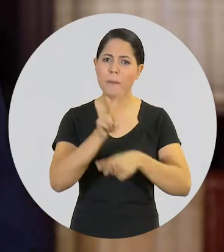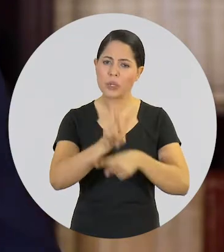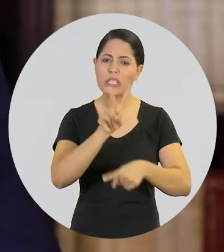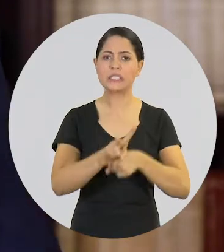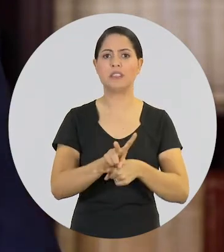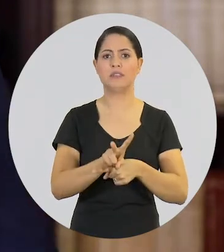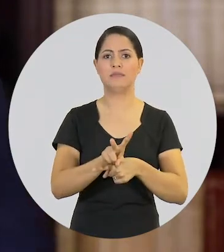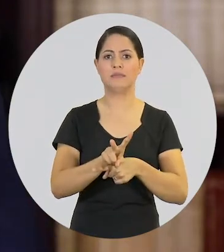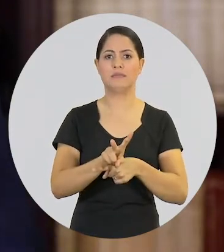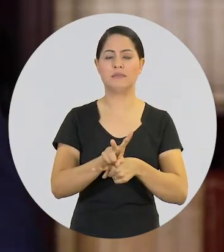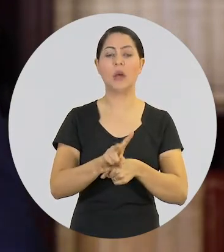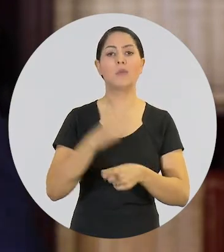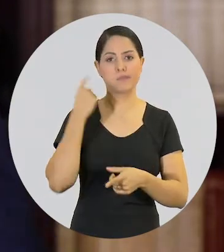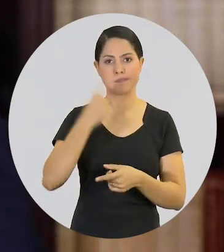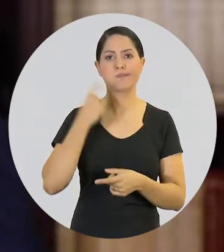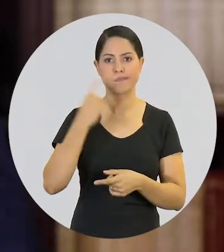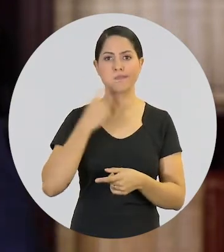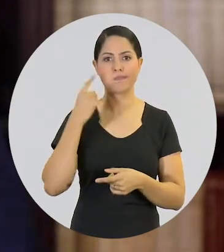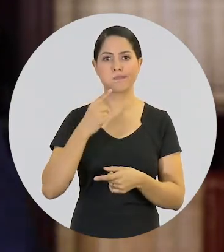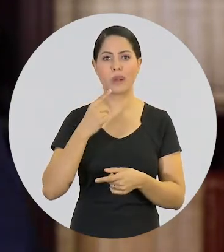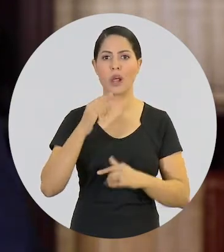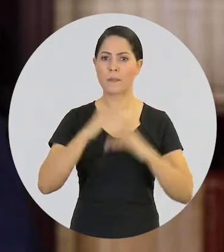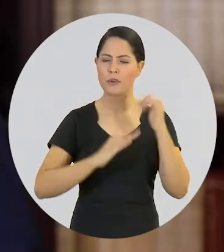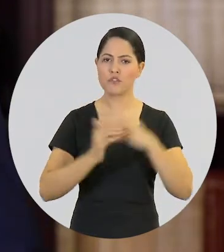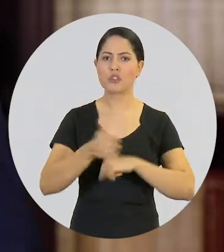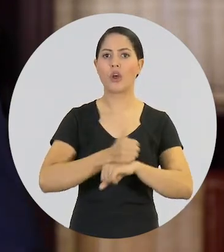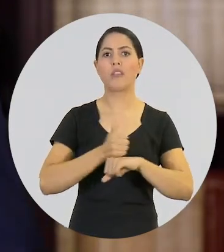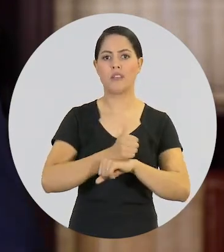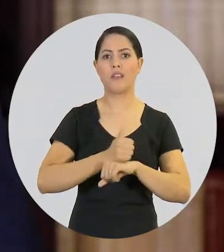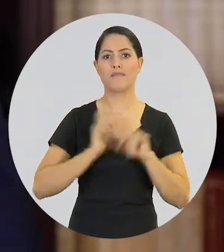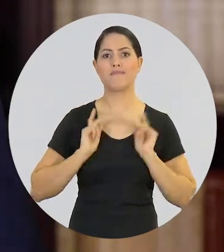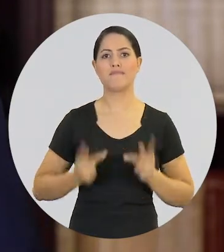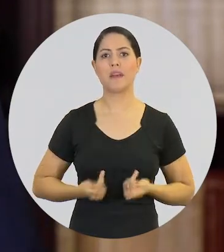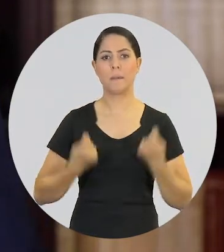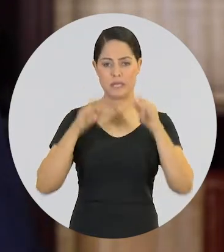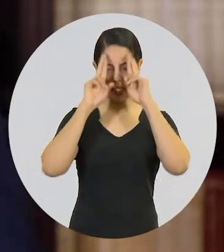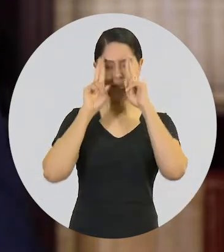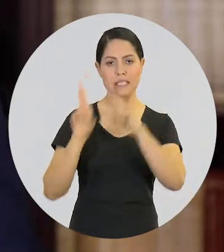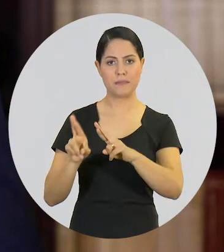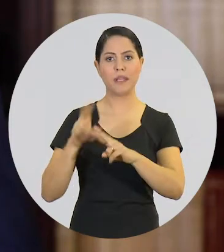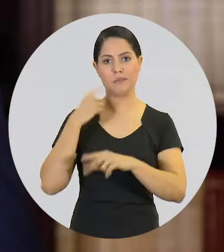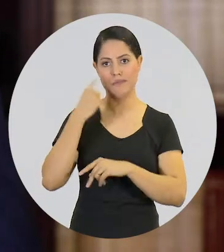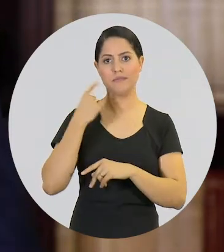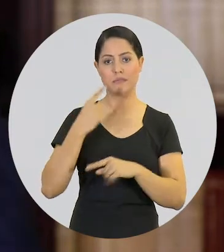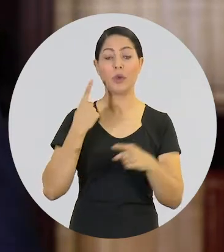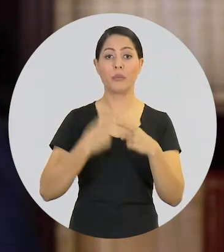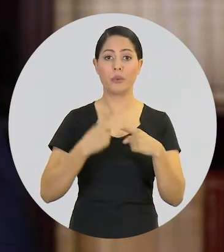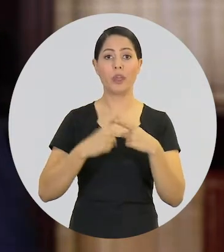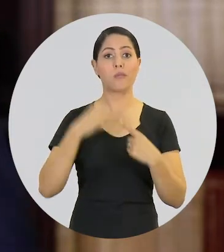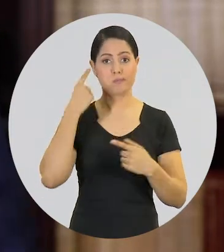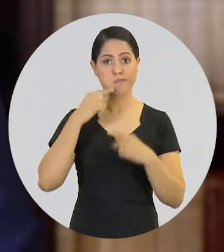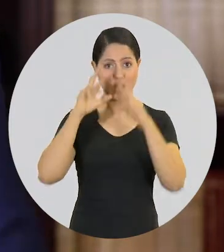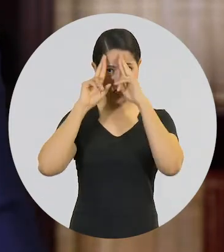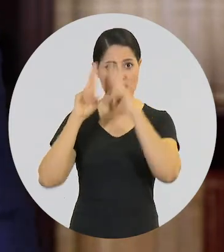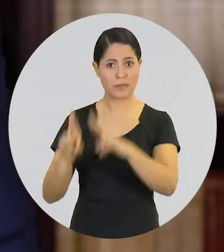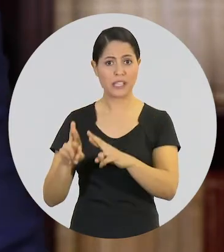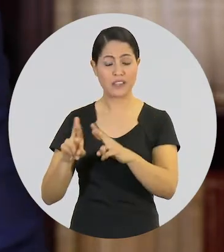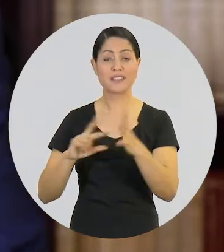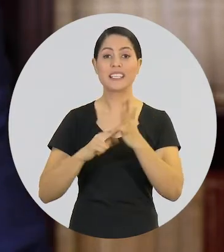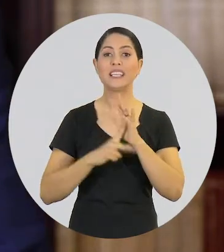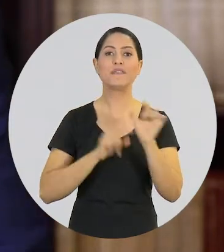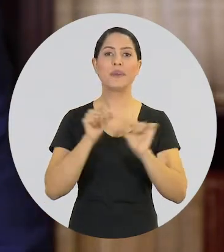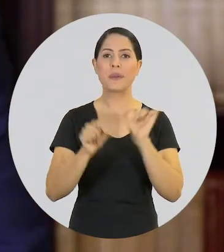se dar toda a proteção, o advogado é o profissional do ser humano, ele tem que ser respeitado. Então, o